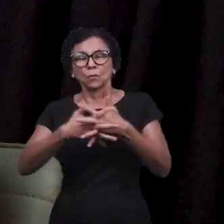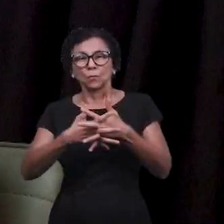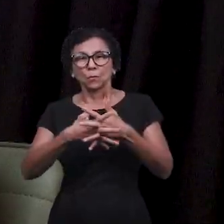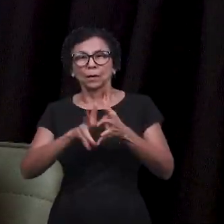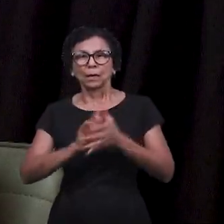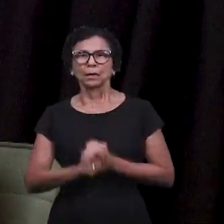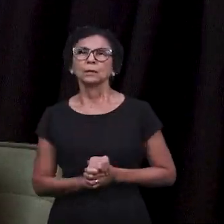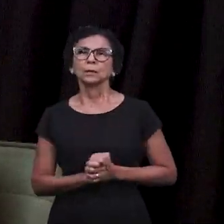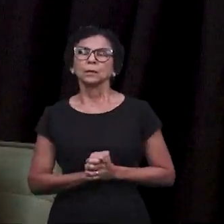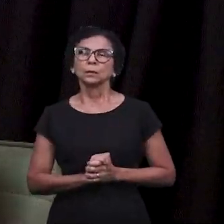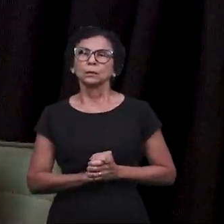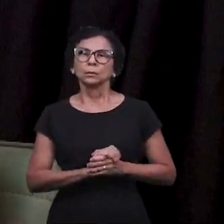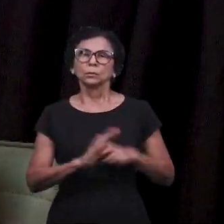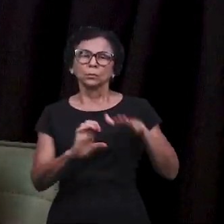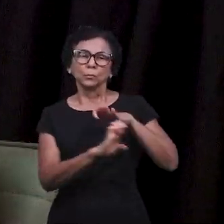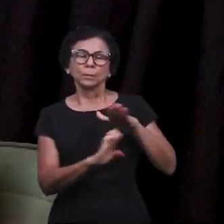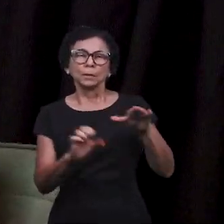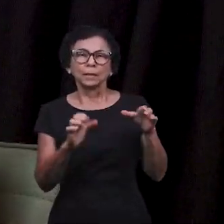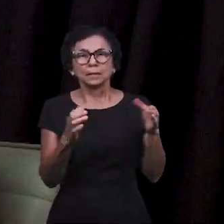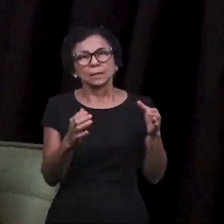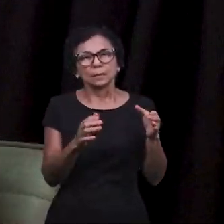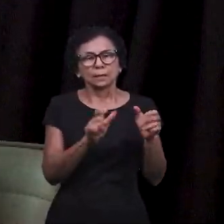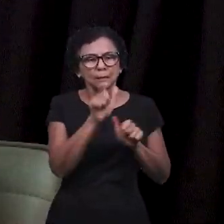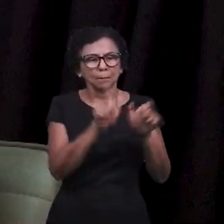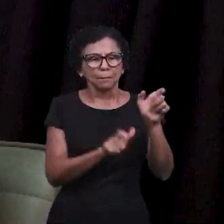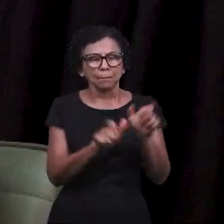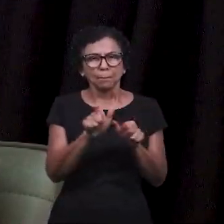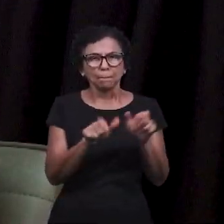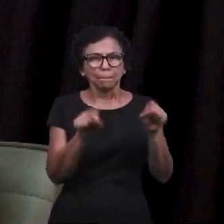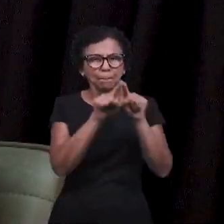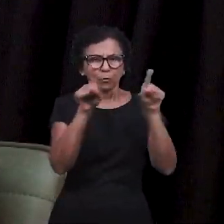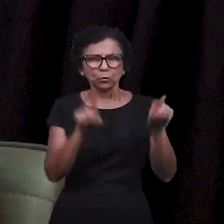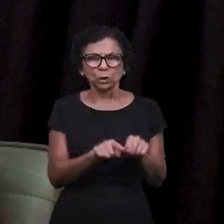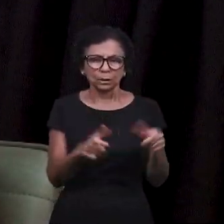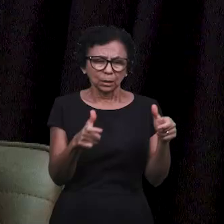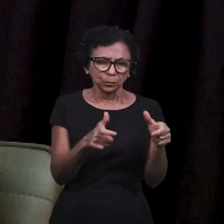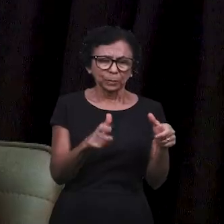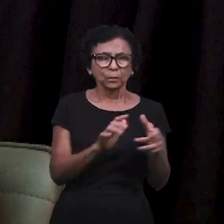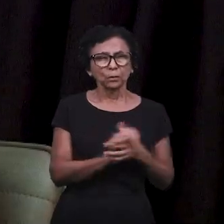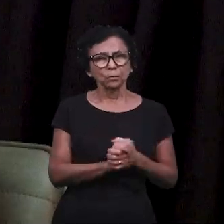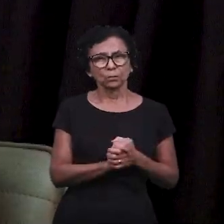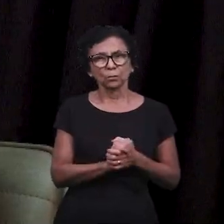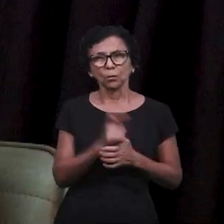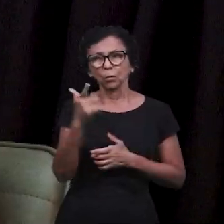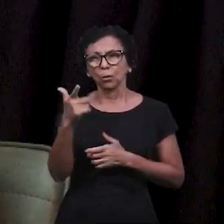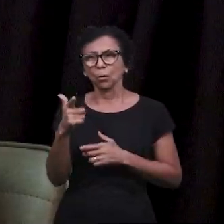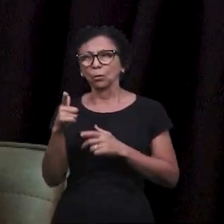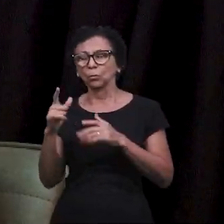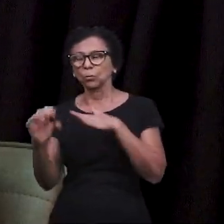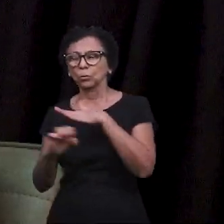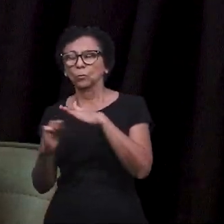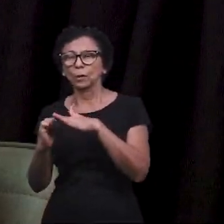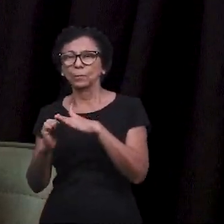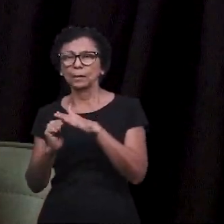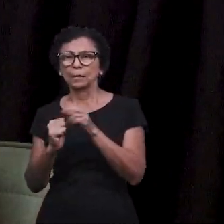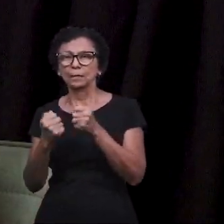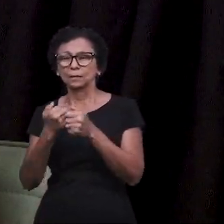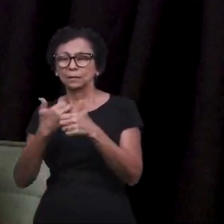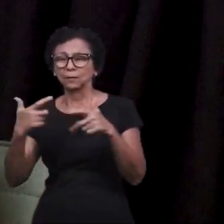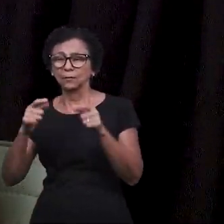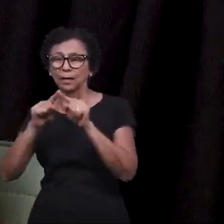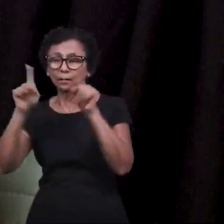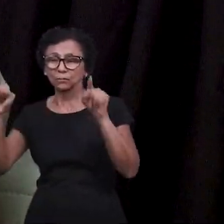minha empresa. Essa aplicação automática não faz sentido, porque um pressuposto do programa de integridade é